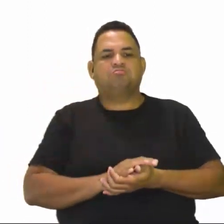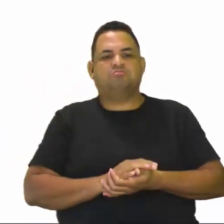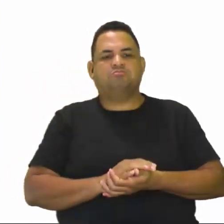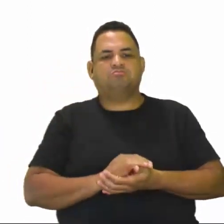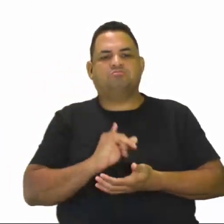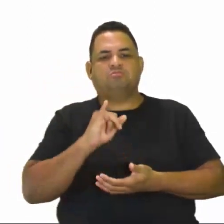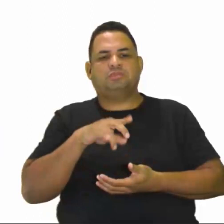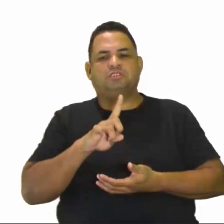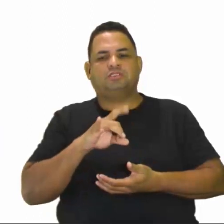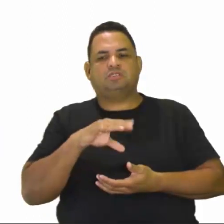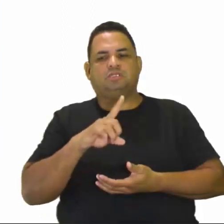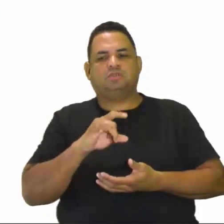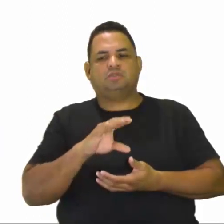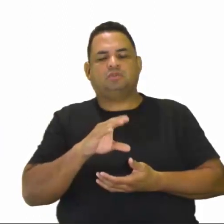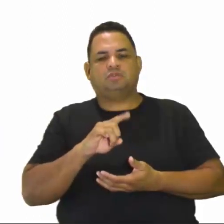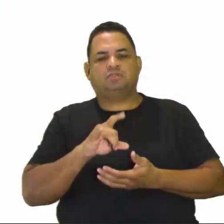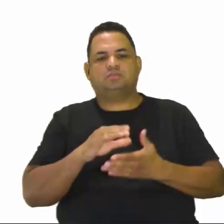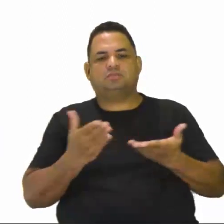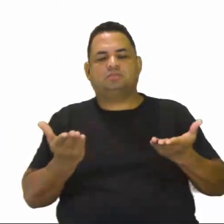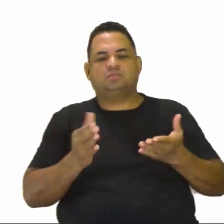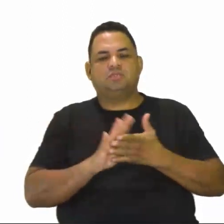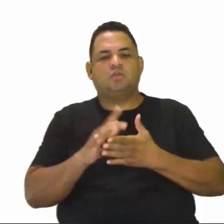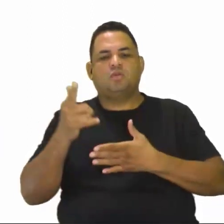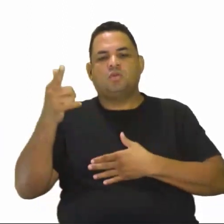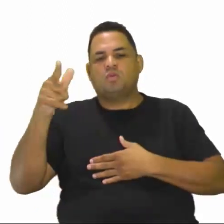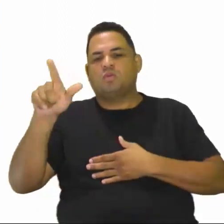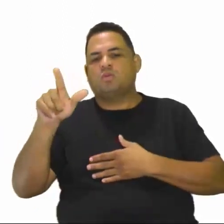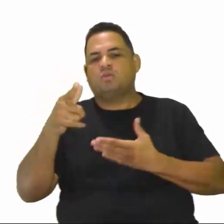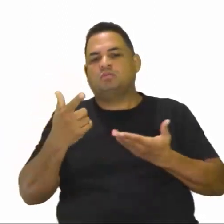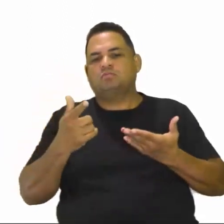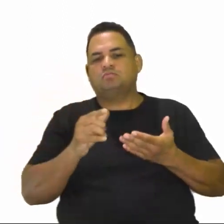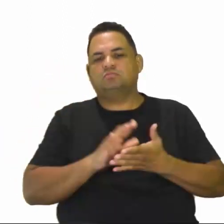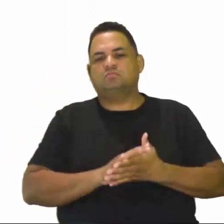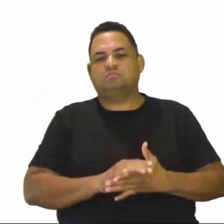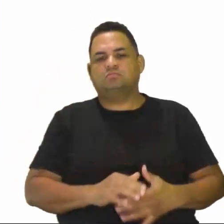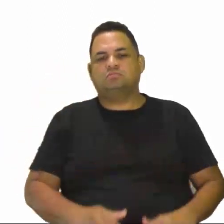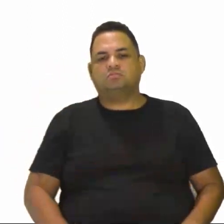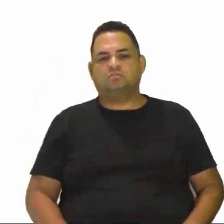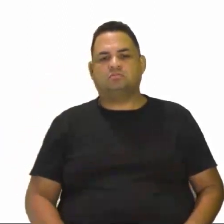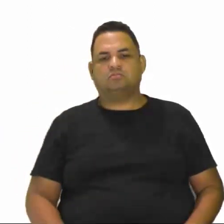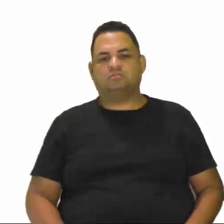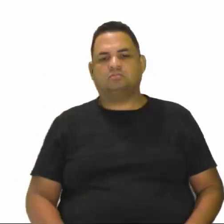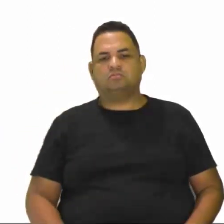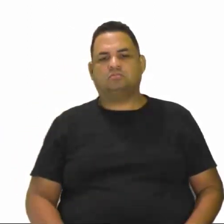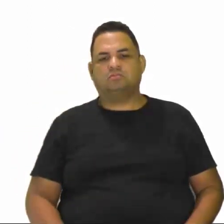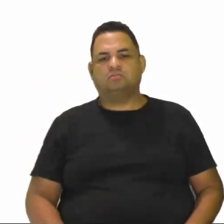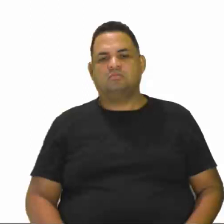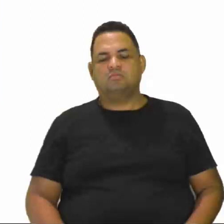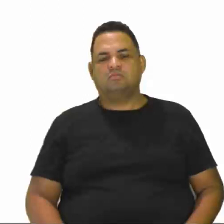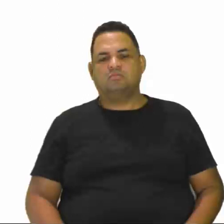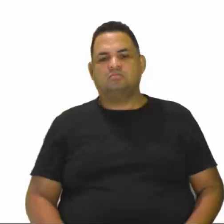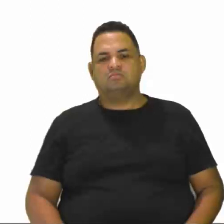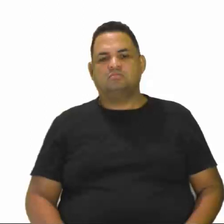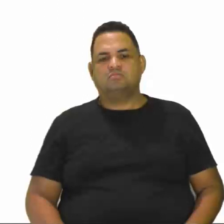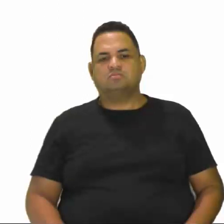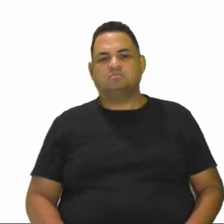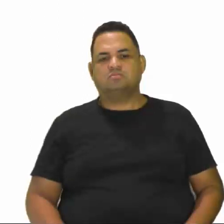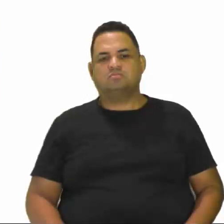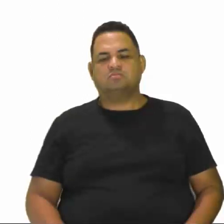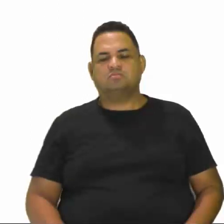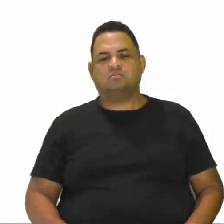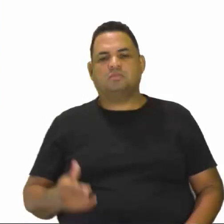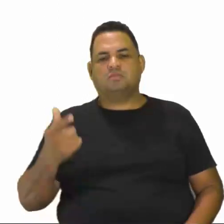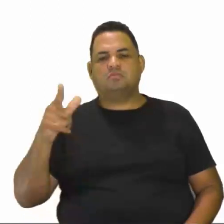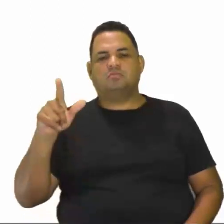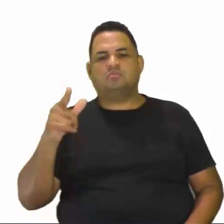em indicadores e conseguimos indicadores, professoras, e a gente consegue,